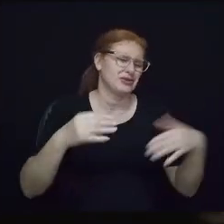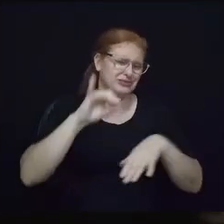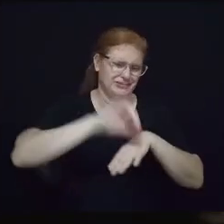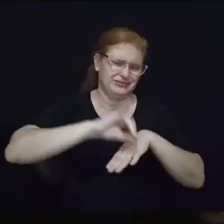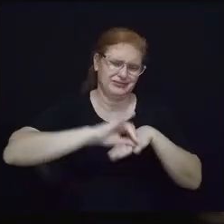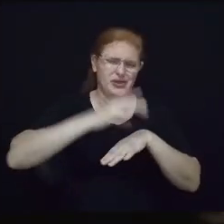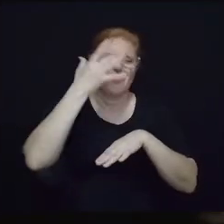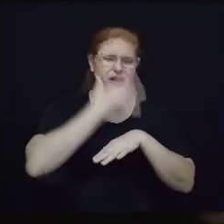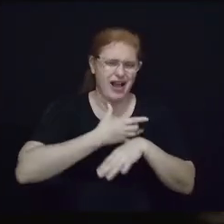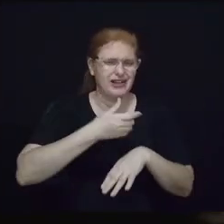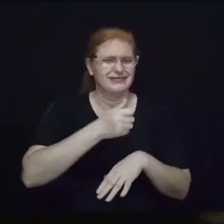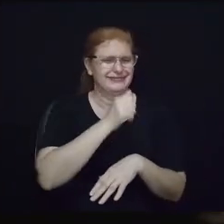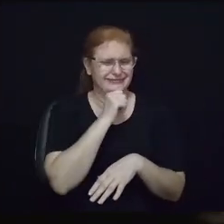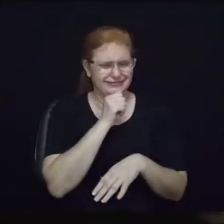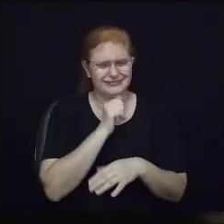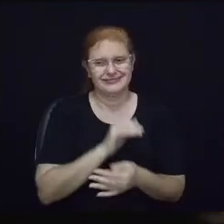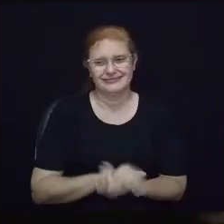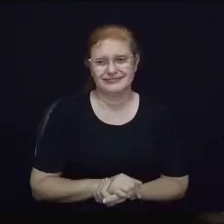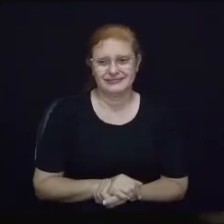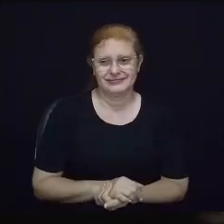acho, né, ainda.